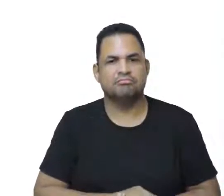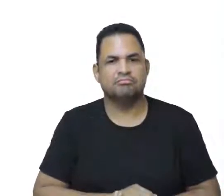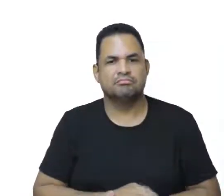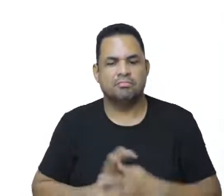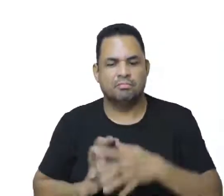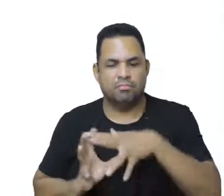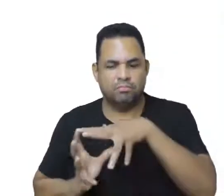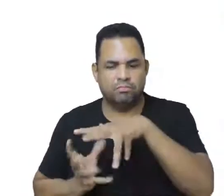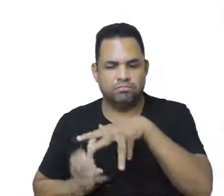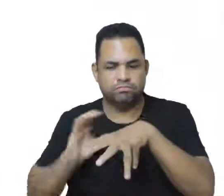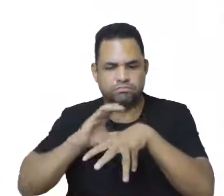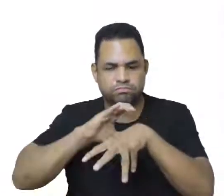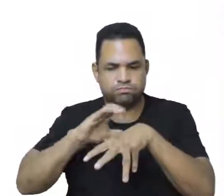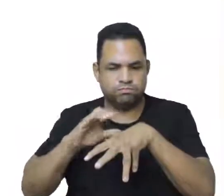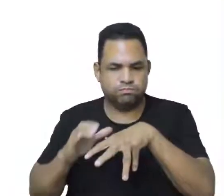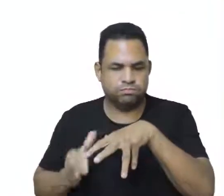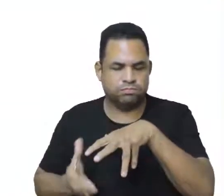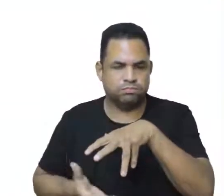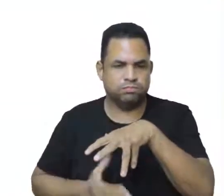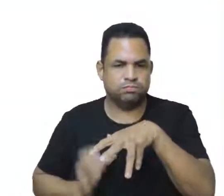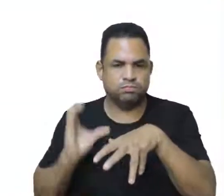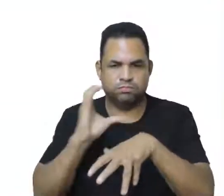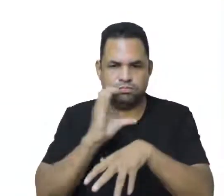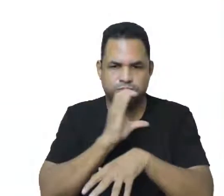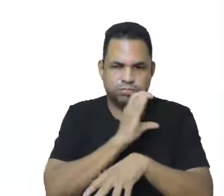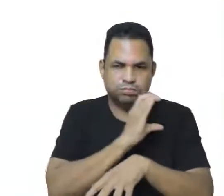Aquecimento global.